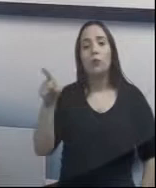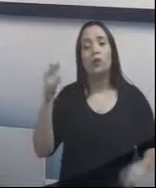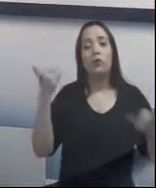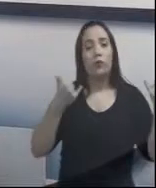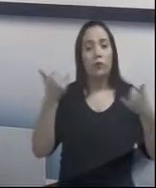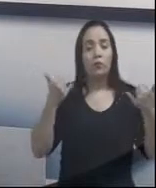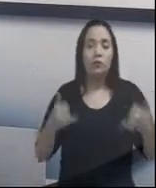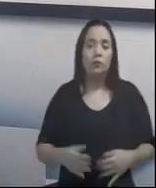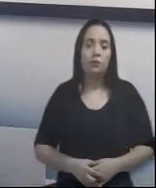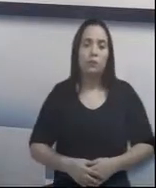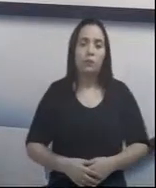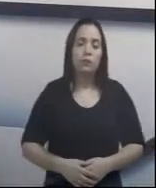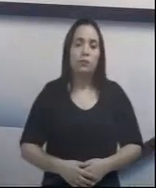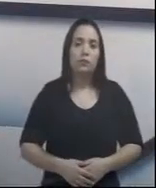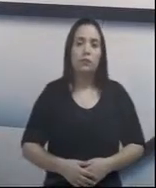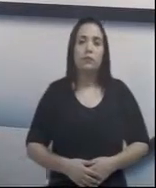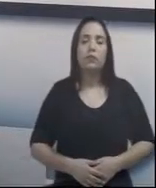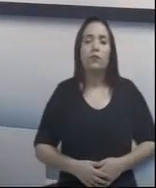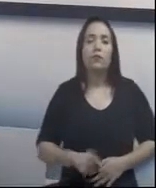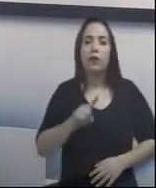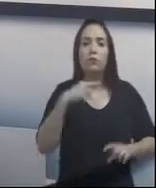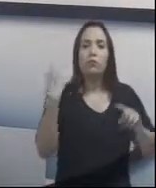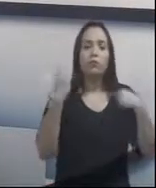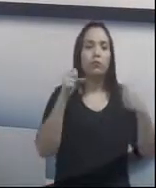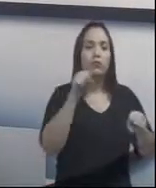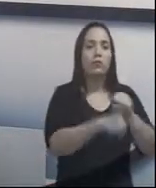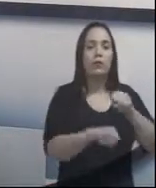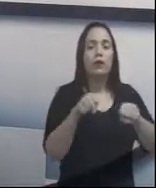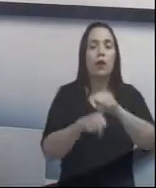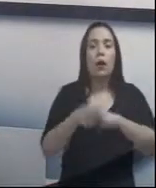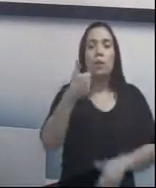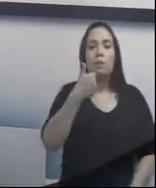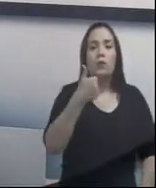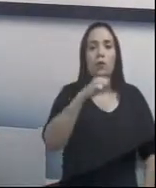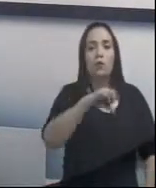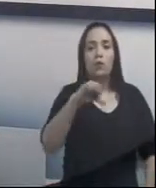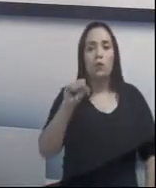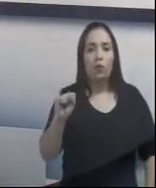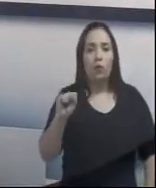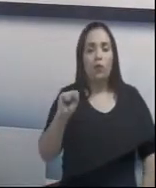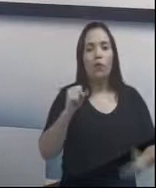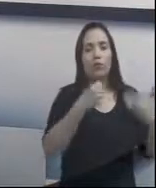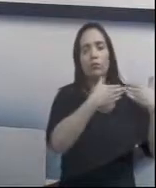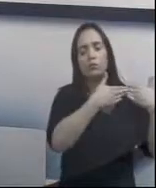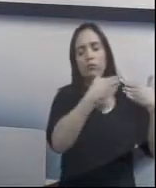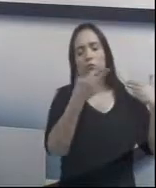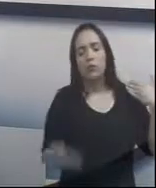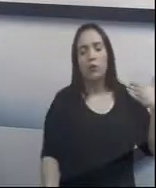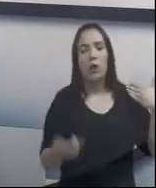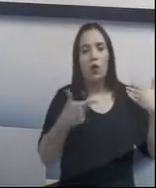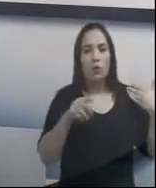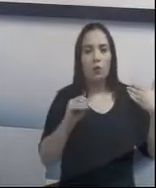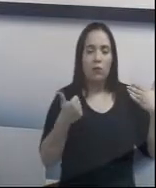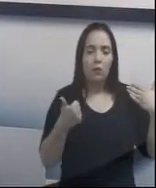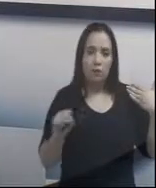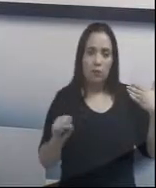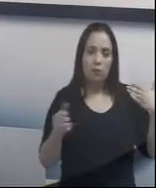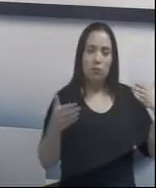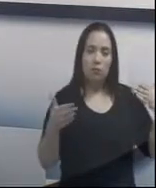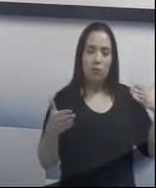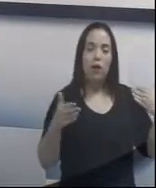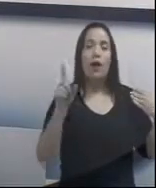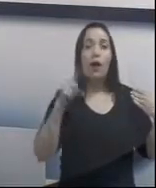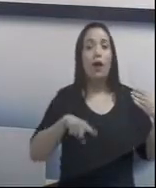sabe? Eu peguei aqui os homicídios no Ceará de 98 para cá. 98 para cá. 98 para cá é